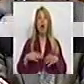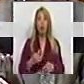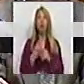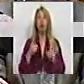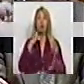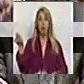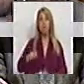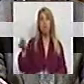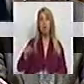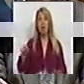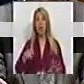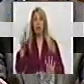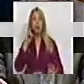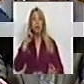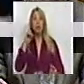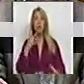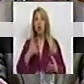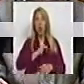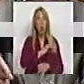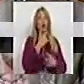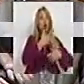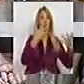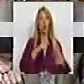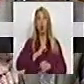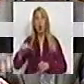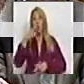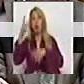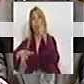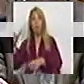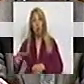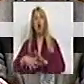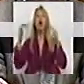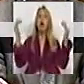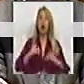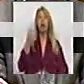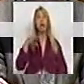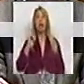e contra todos a redução da TSU para os trabalhadores.